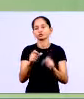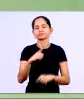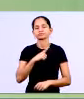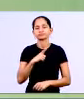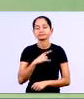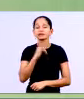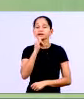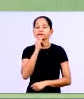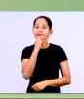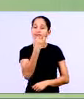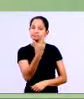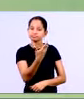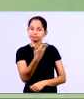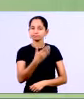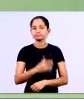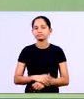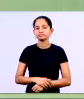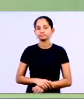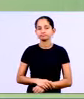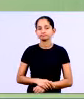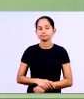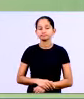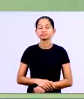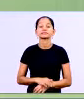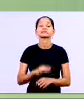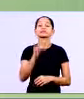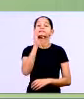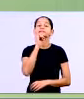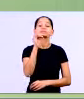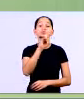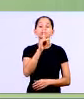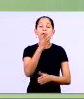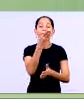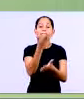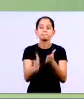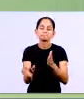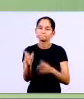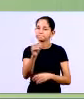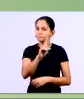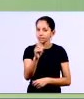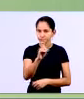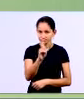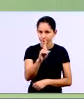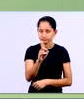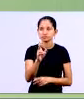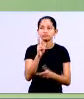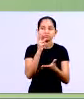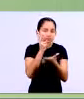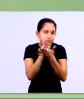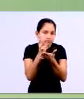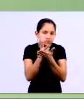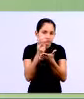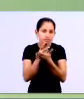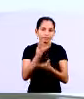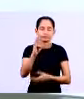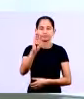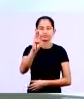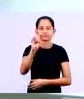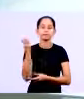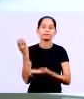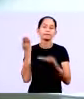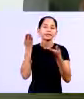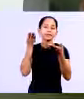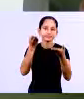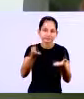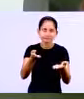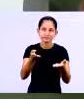caso, bem-vindo, não caiu o hífen, bem-vindo, tá, pessoal? Bem-vindo continua com hífen. Aqui tem um